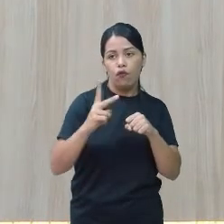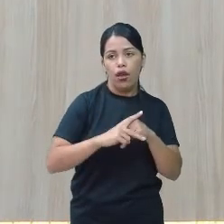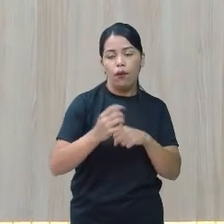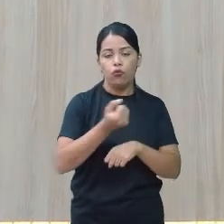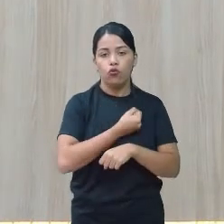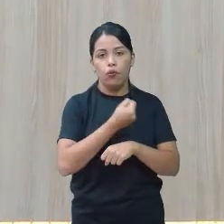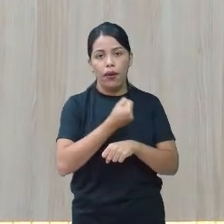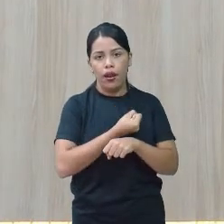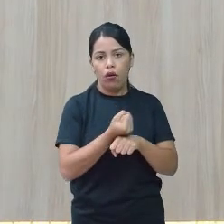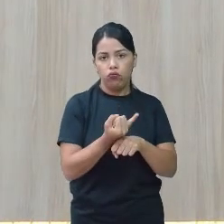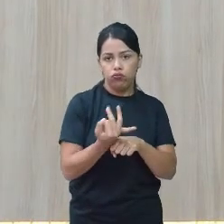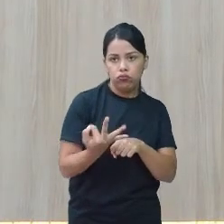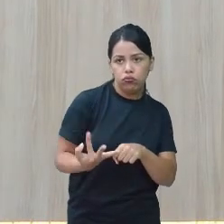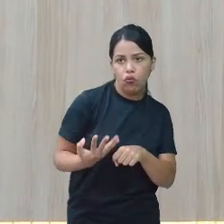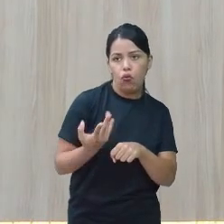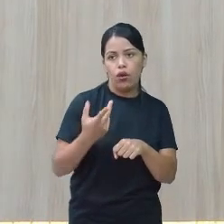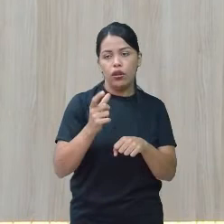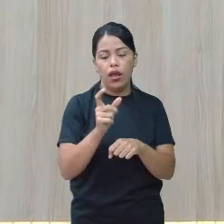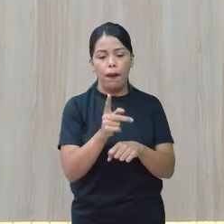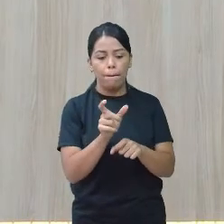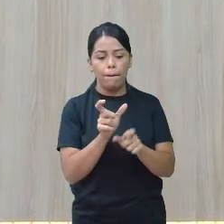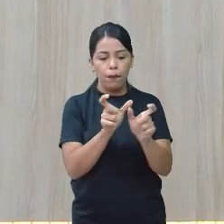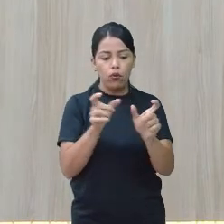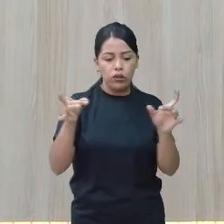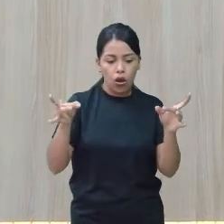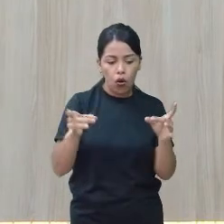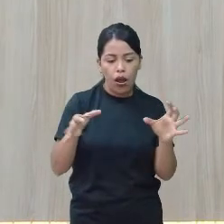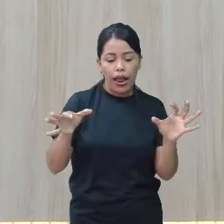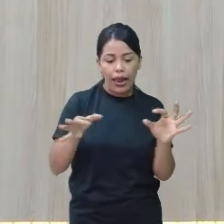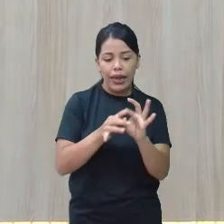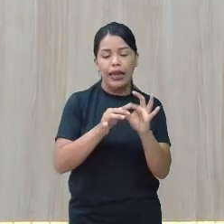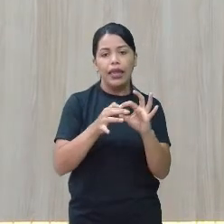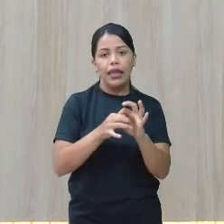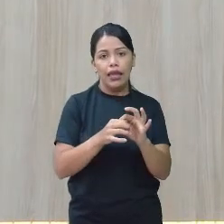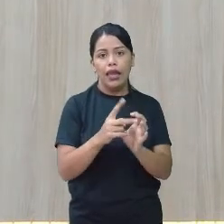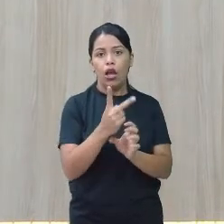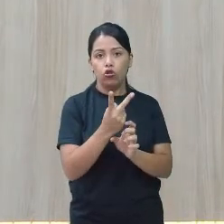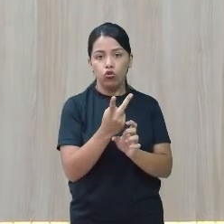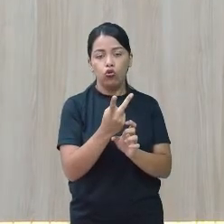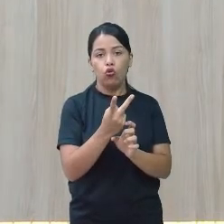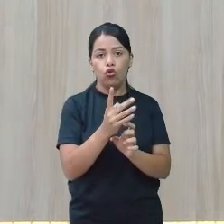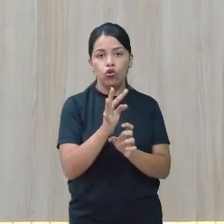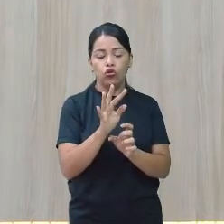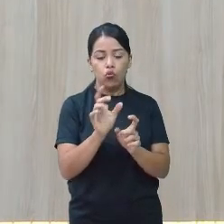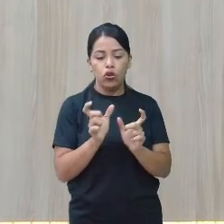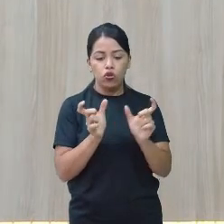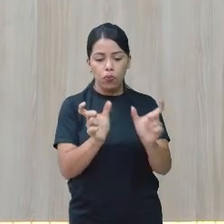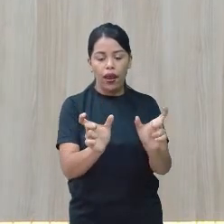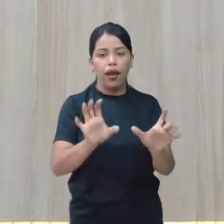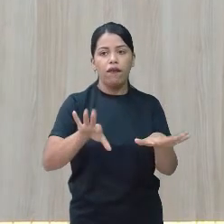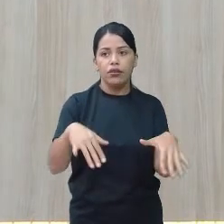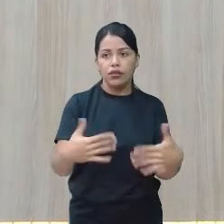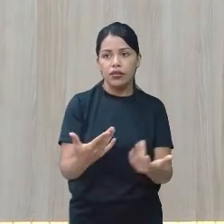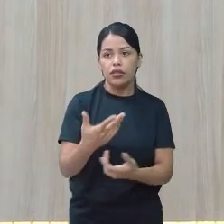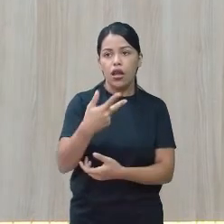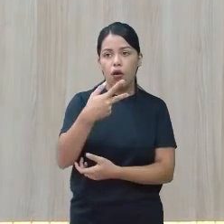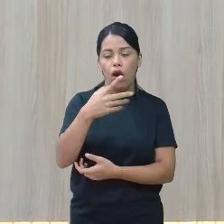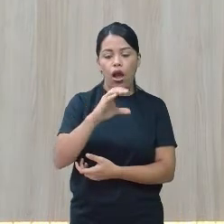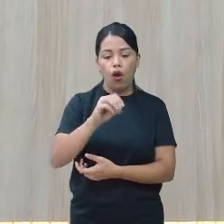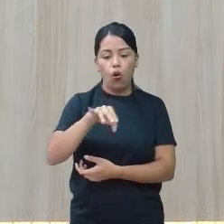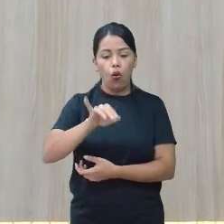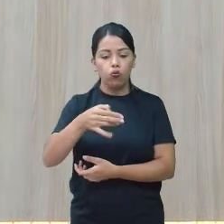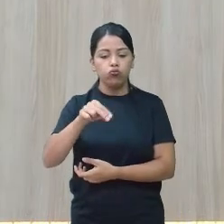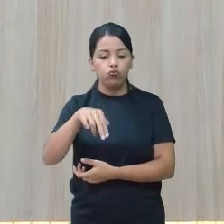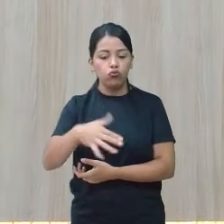faz a ligação entre dois termos, a conjunção faz a ligação entre duas orações e a interjeição, que é um termo que